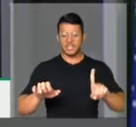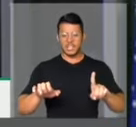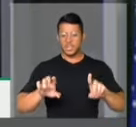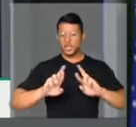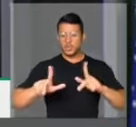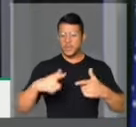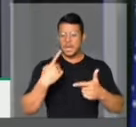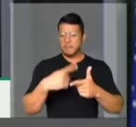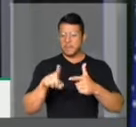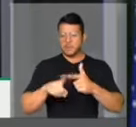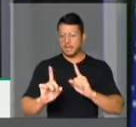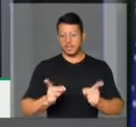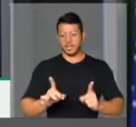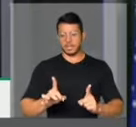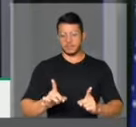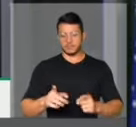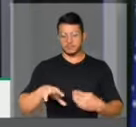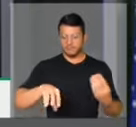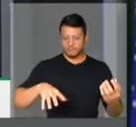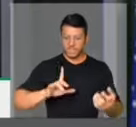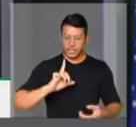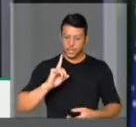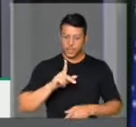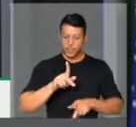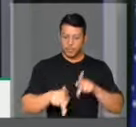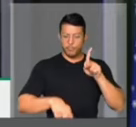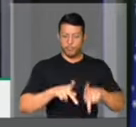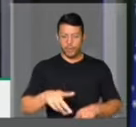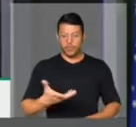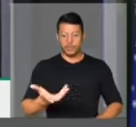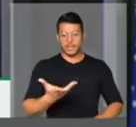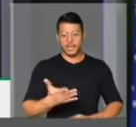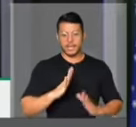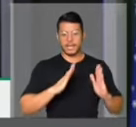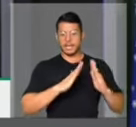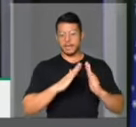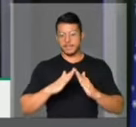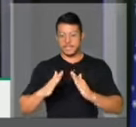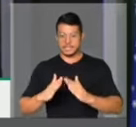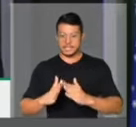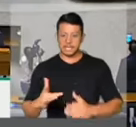pessoais. O povo brasileiro espera habitação, saúde.